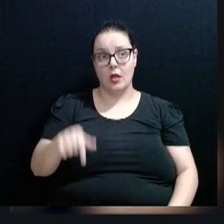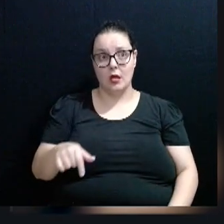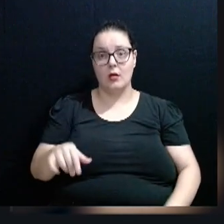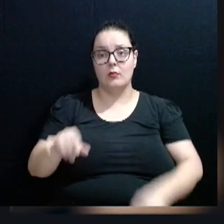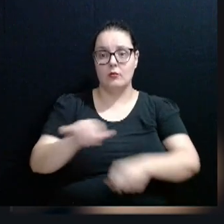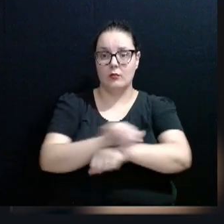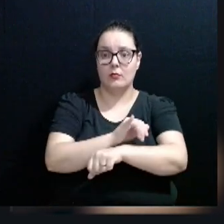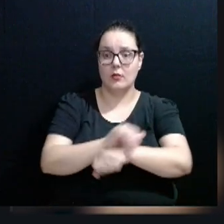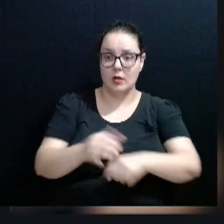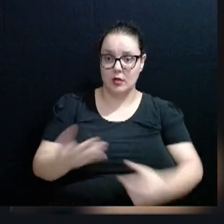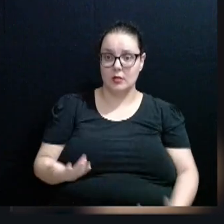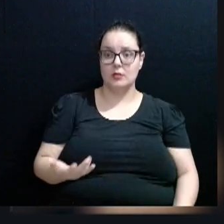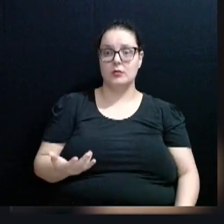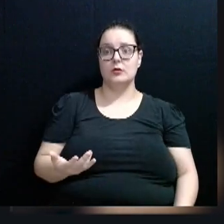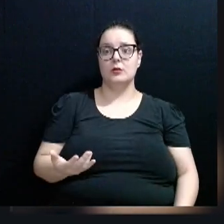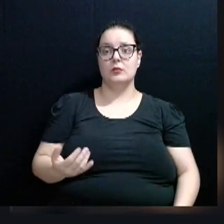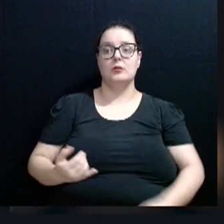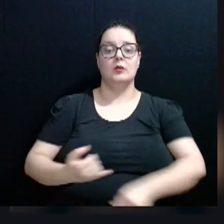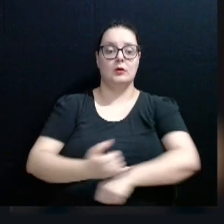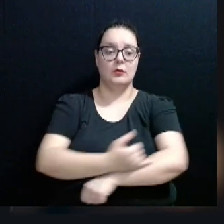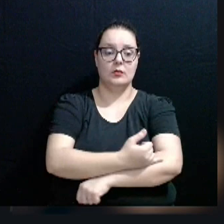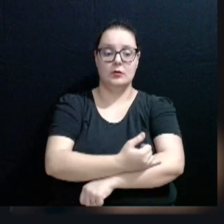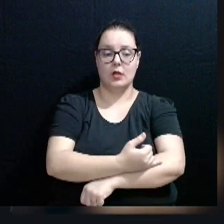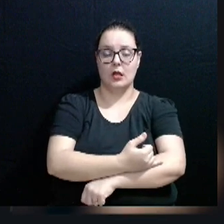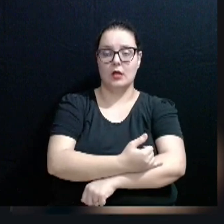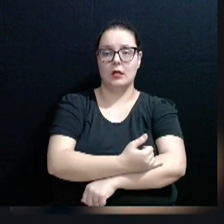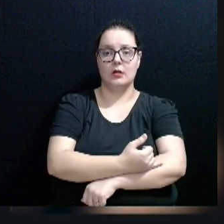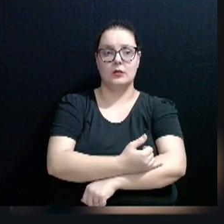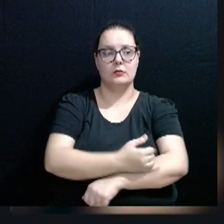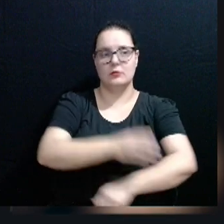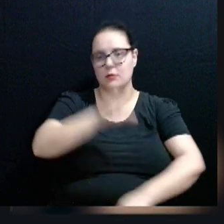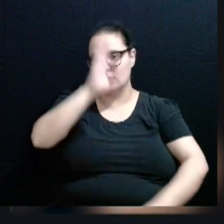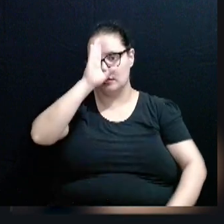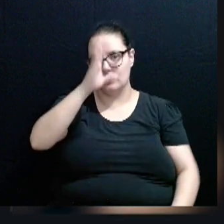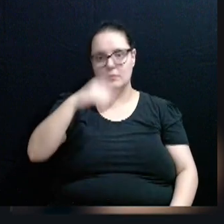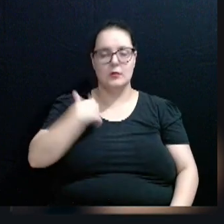uma infraestrutura-chave para que a gente consiga